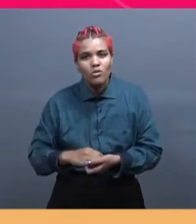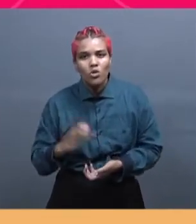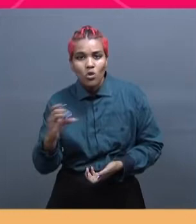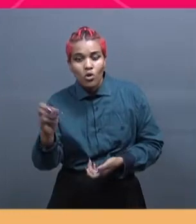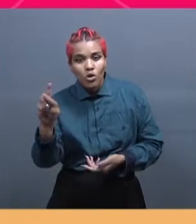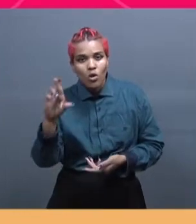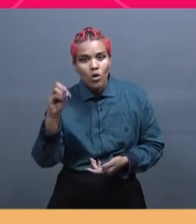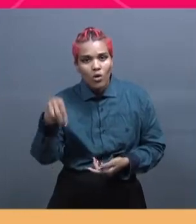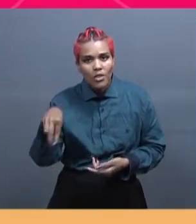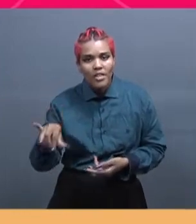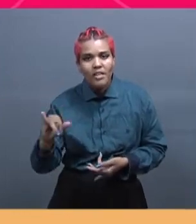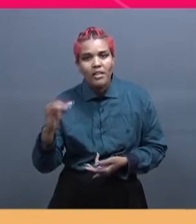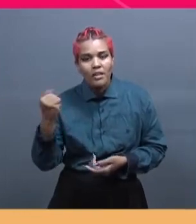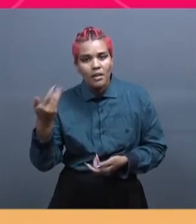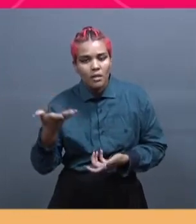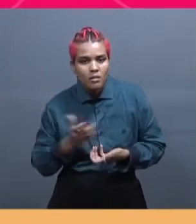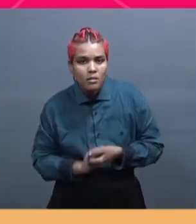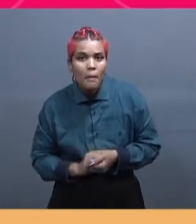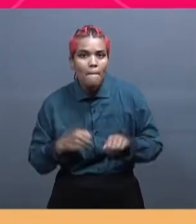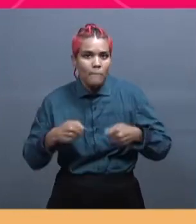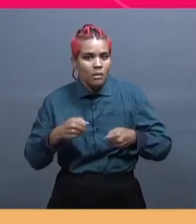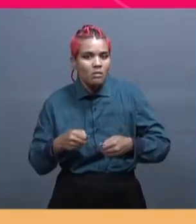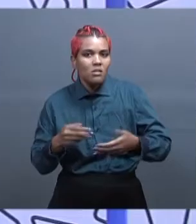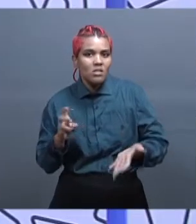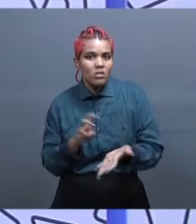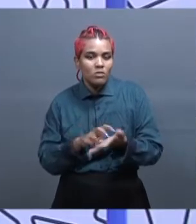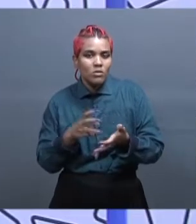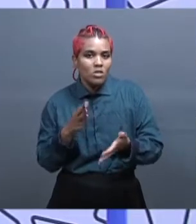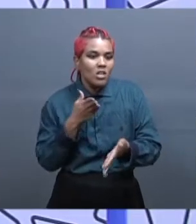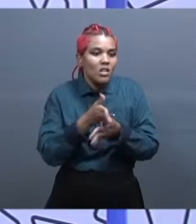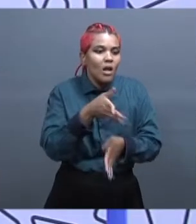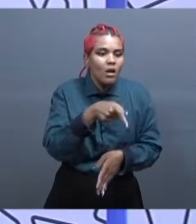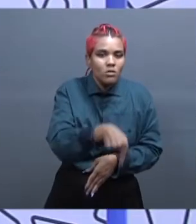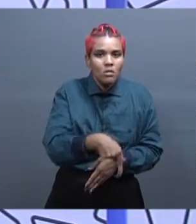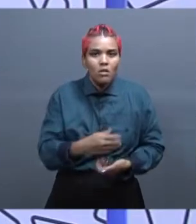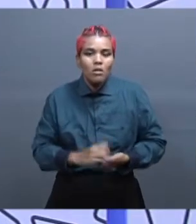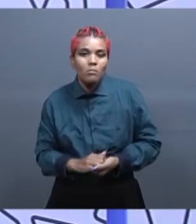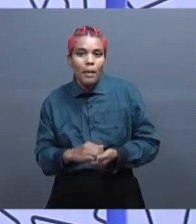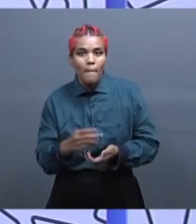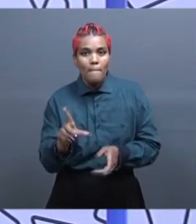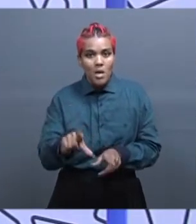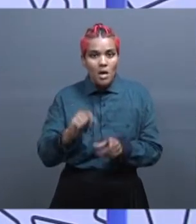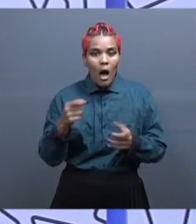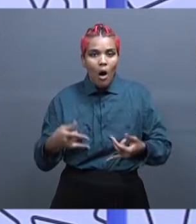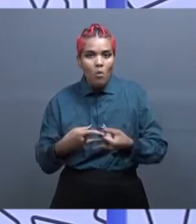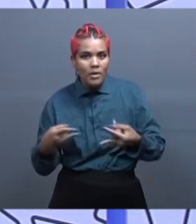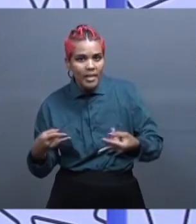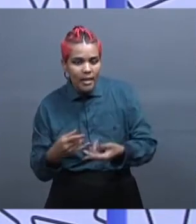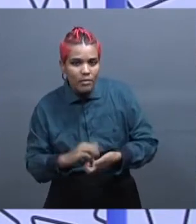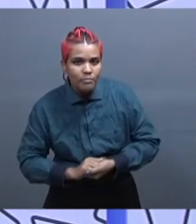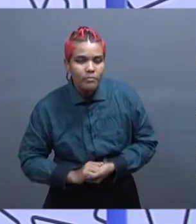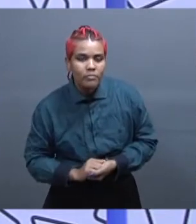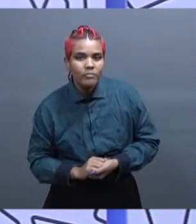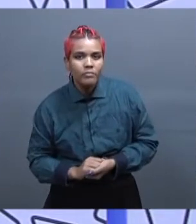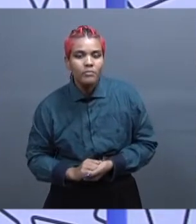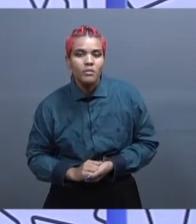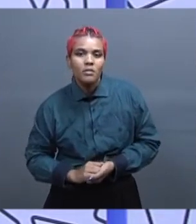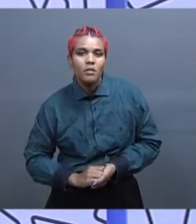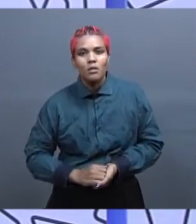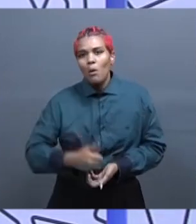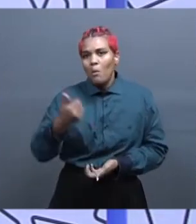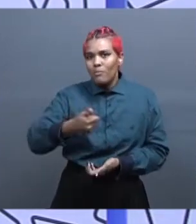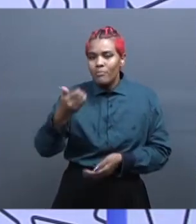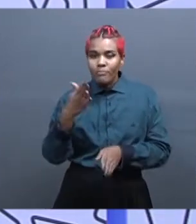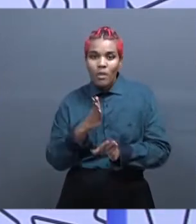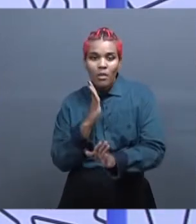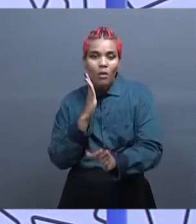para adquirir os ingressos lá no teatro municipal e ainda no sábado acontece o 1º encontro de jovens produtores culturais